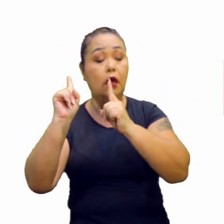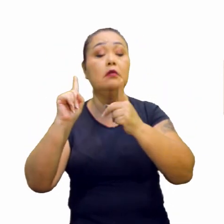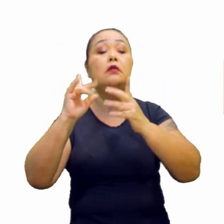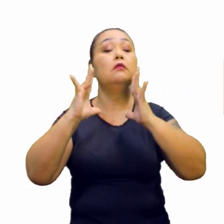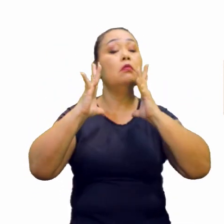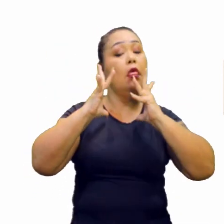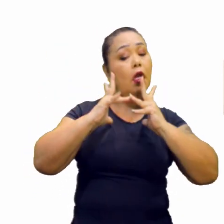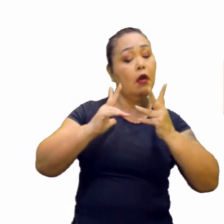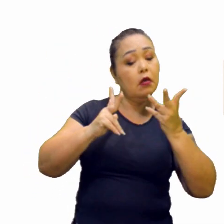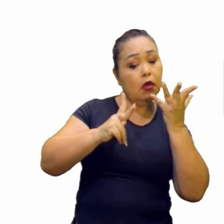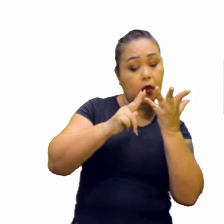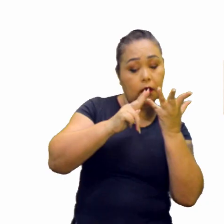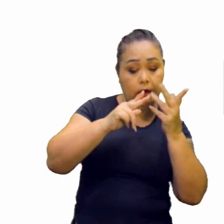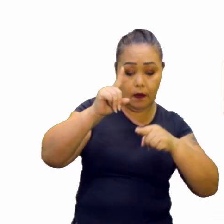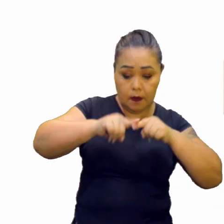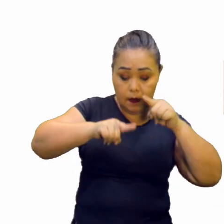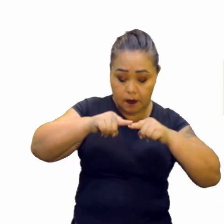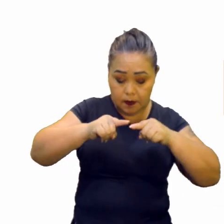gente vai fazer a poda